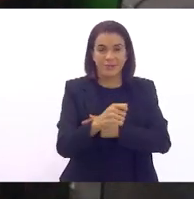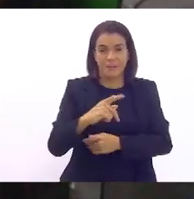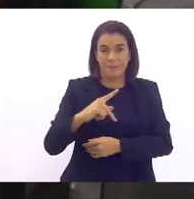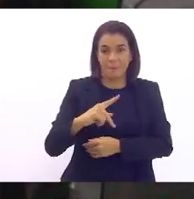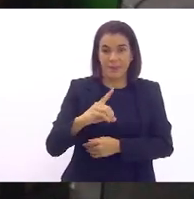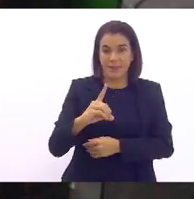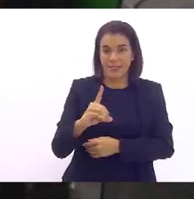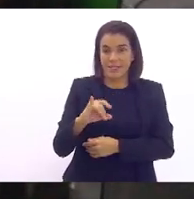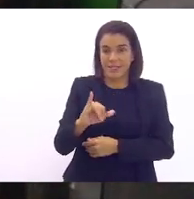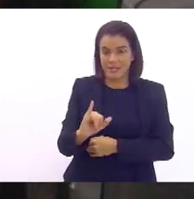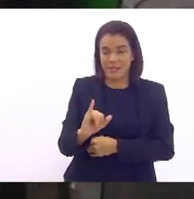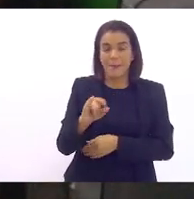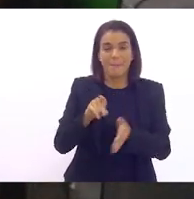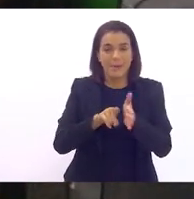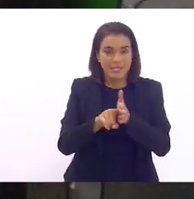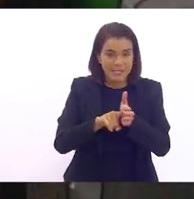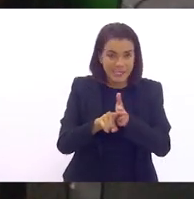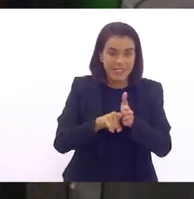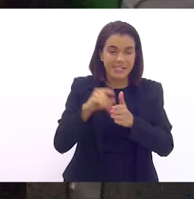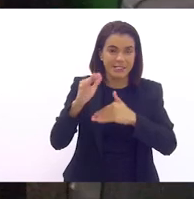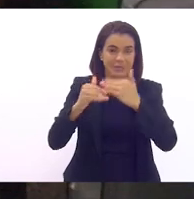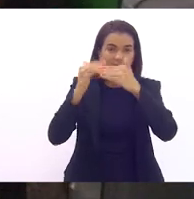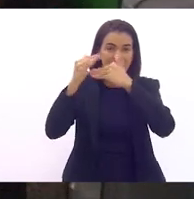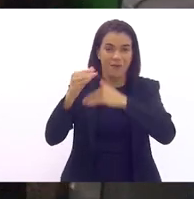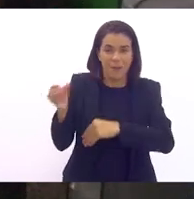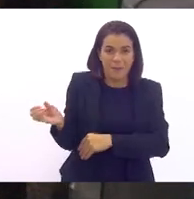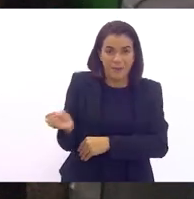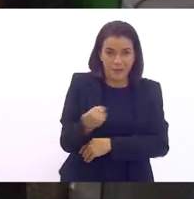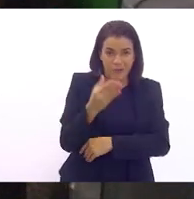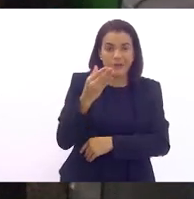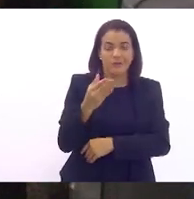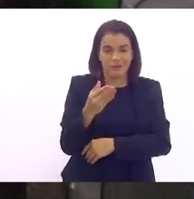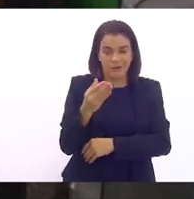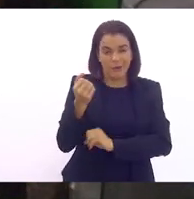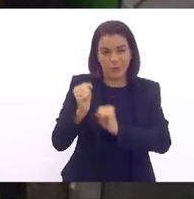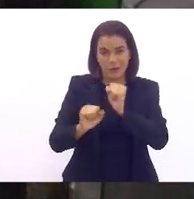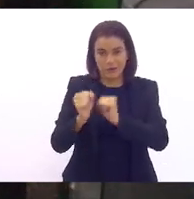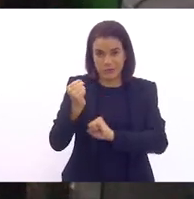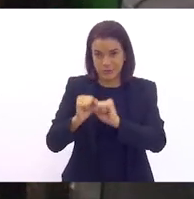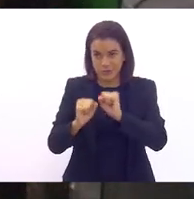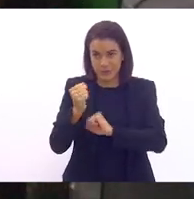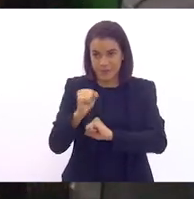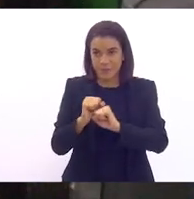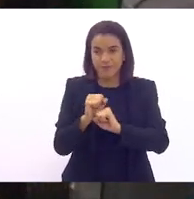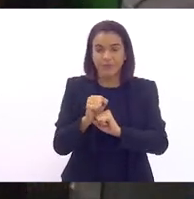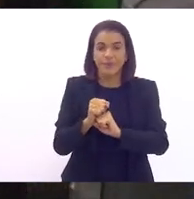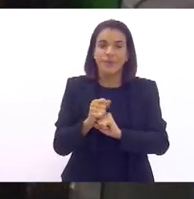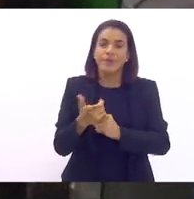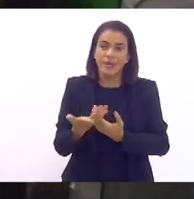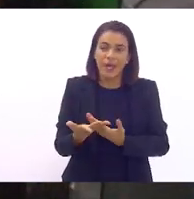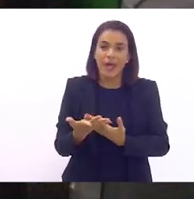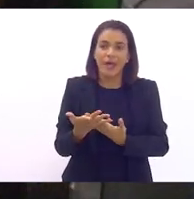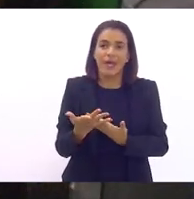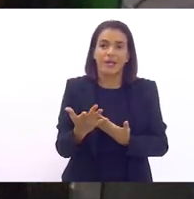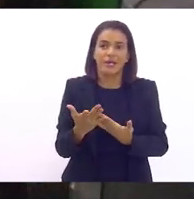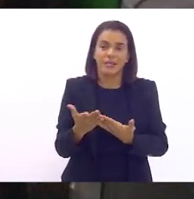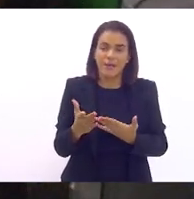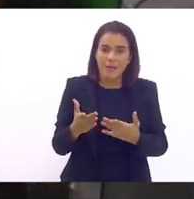des pesquisa desenvolvimento e inovação aqu produção industrial né e é forçosamente